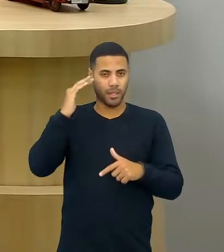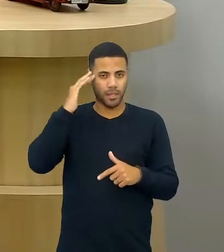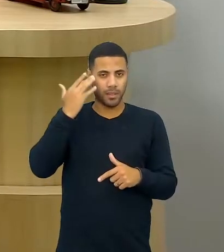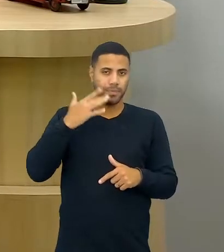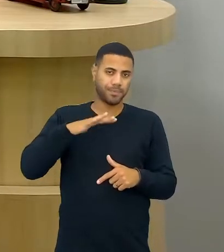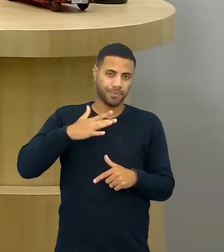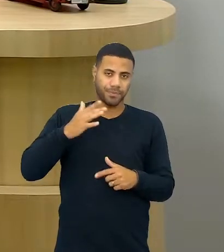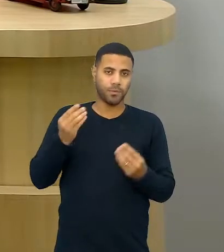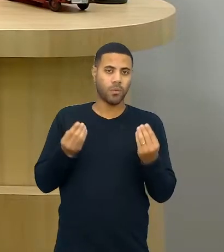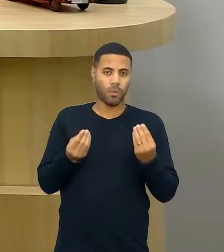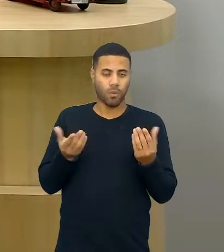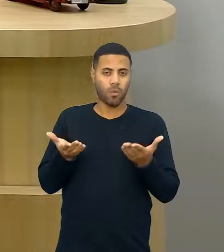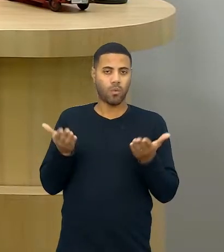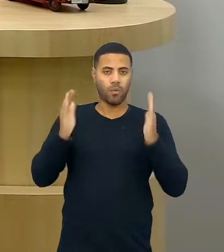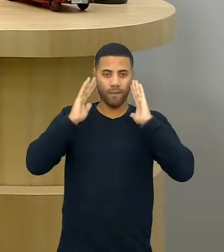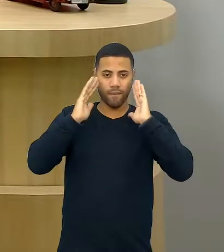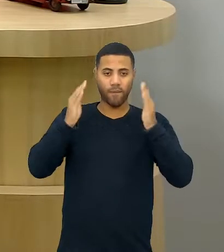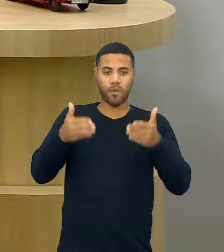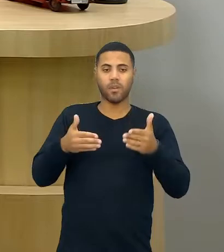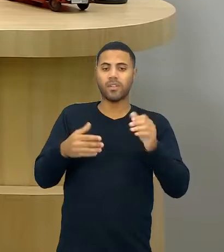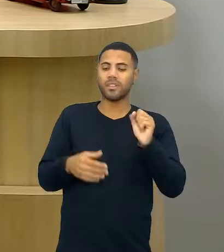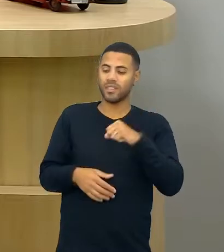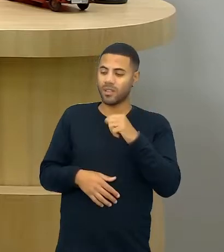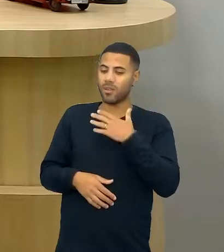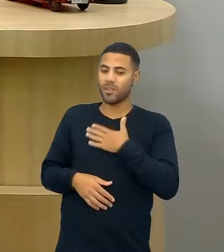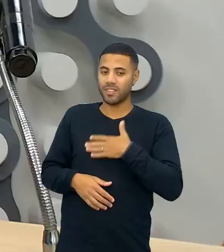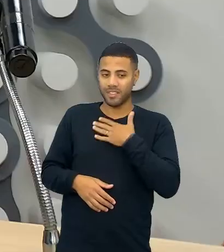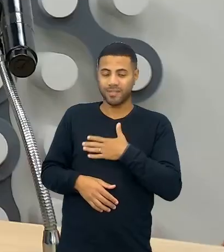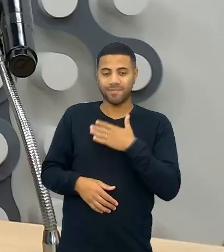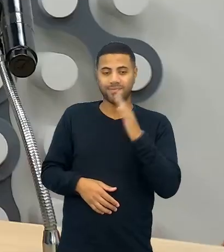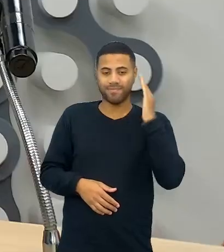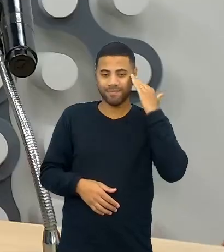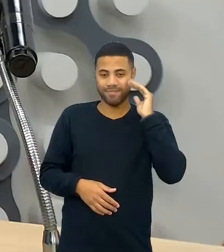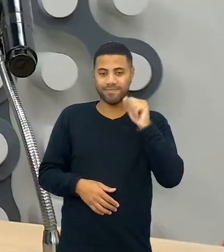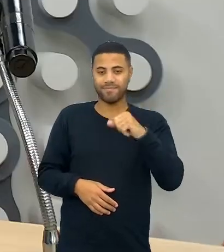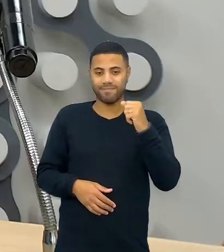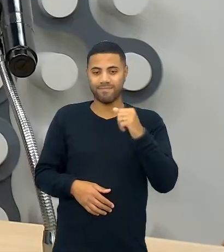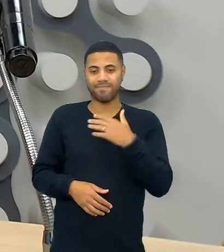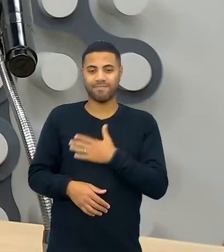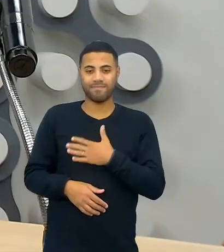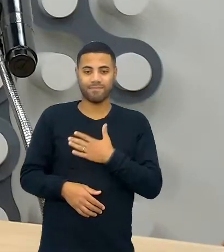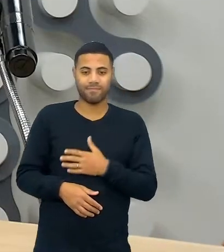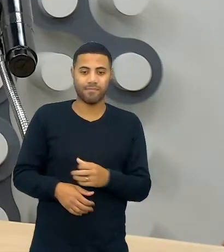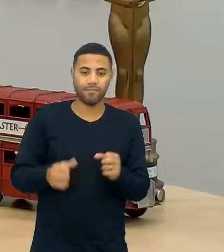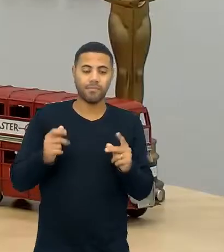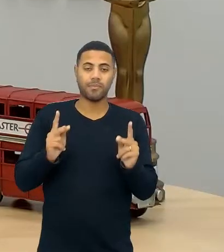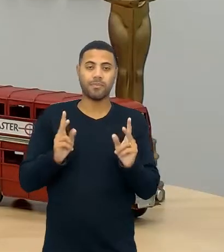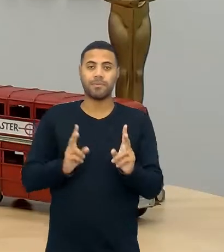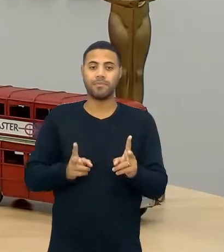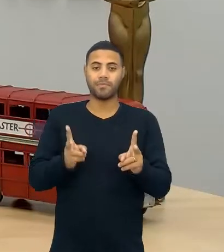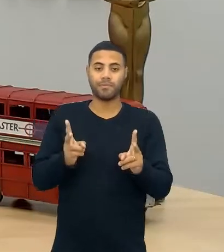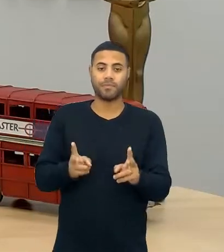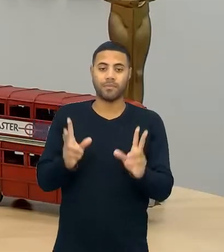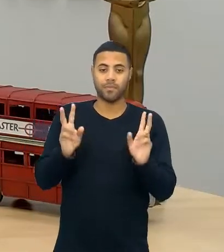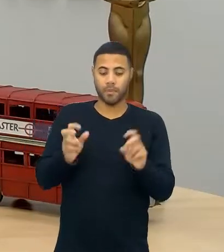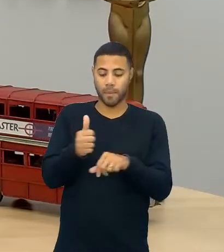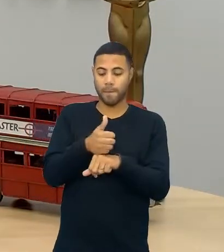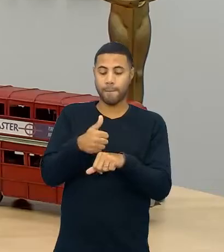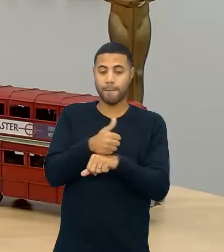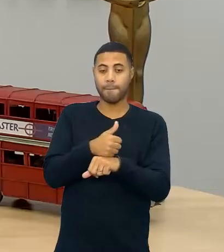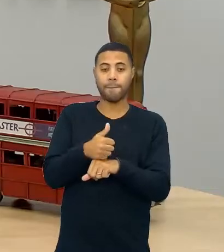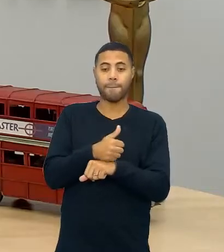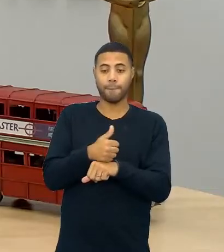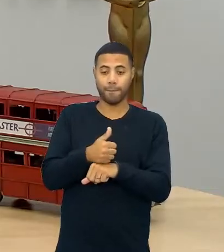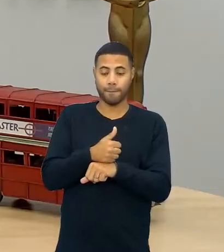minha intencionalidade hoje? Já entendi, gostei. Gostou? Gostei, achei bem bacana. Então, assim, a gente vem falando de profissões, né? Então, na primeira aula